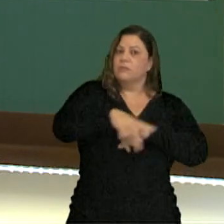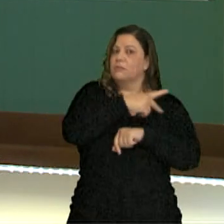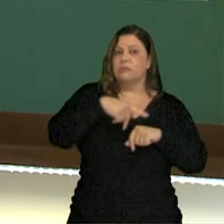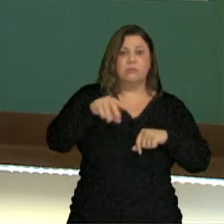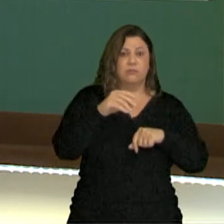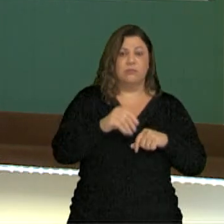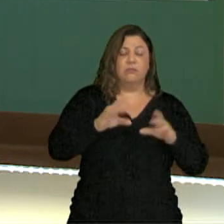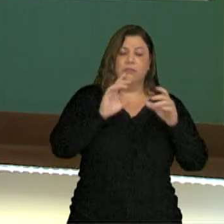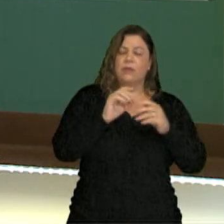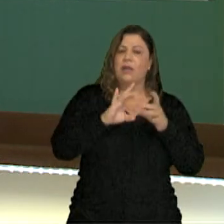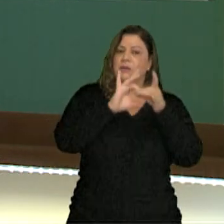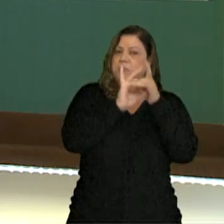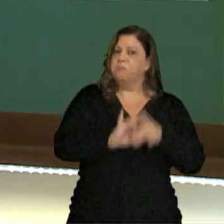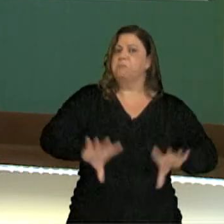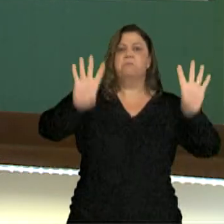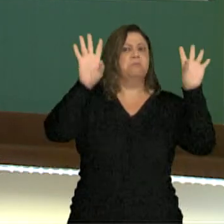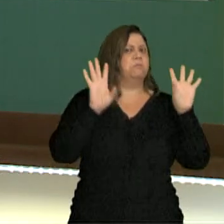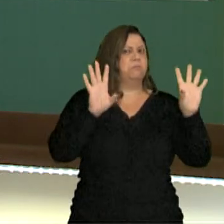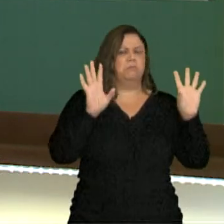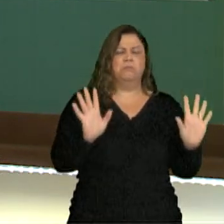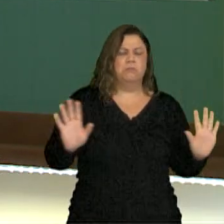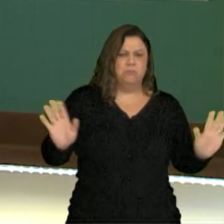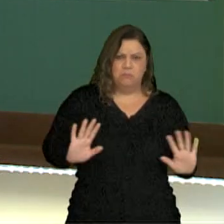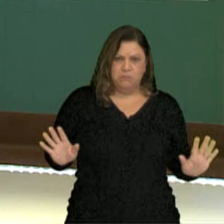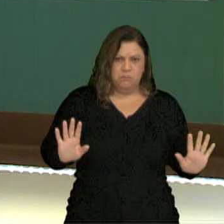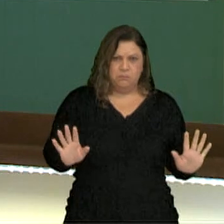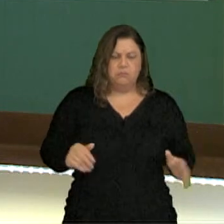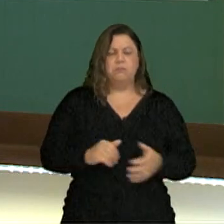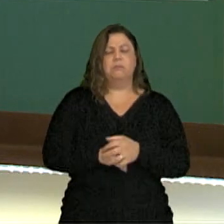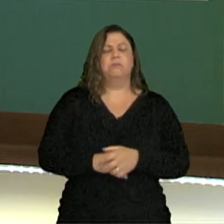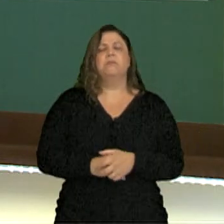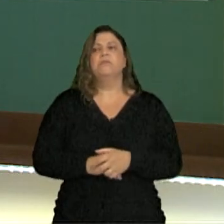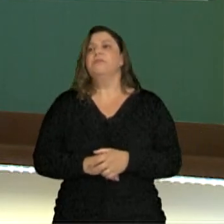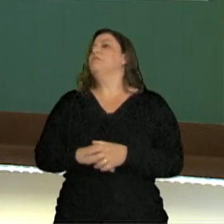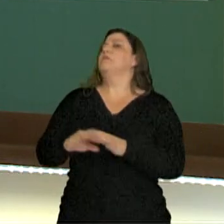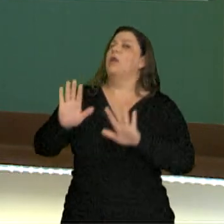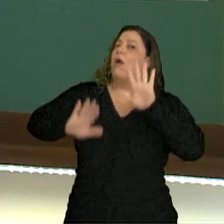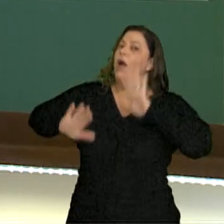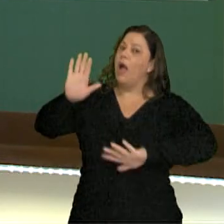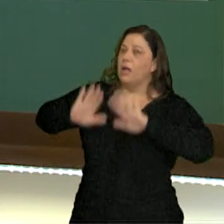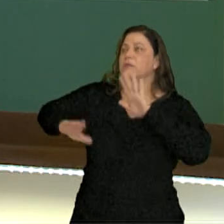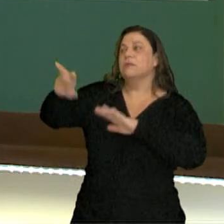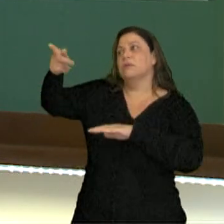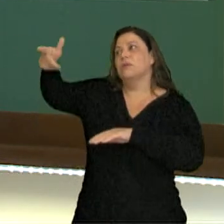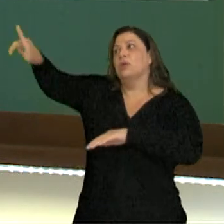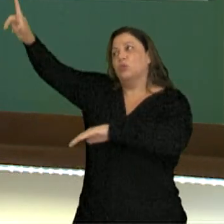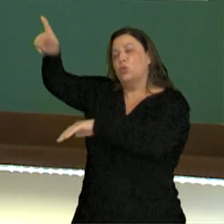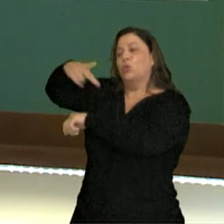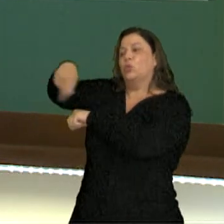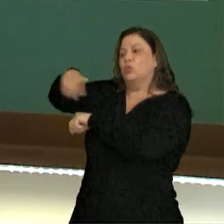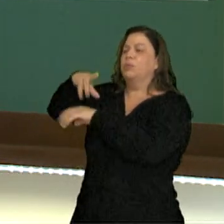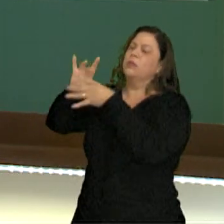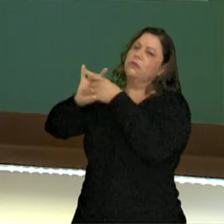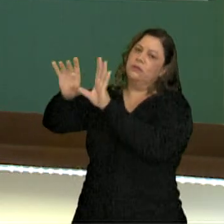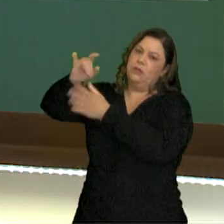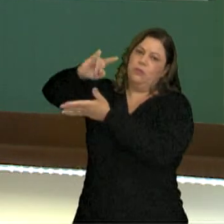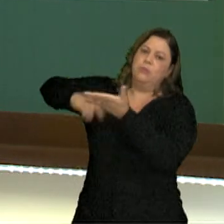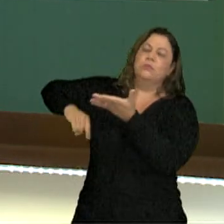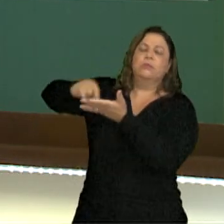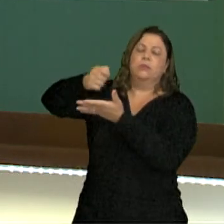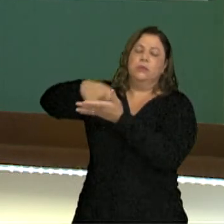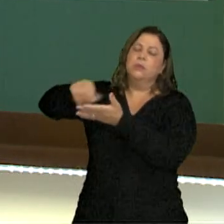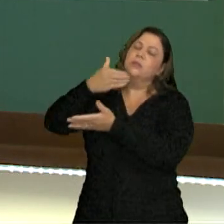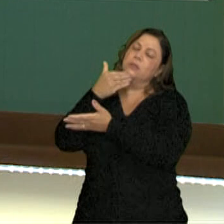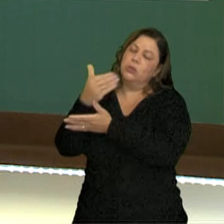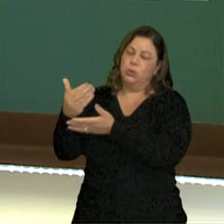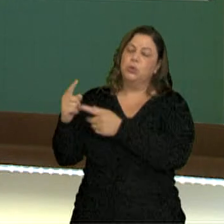se deslocar aqui. Não digo quando é de um país para o outro, que a gente tem que pedir uma autorização e tal, mas dentro do mesmo